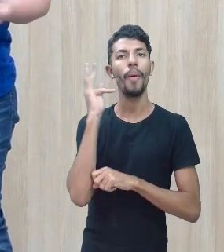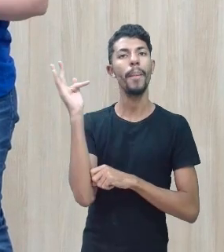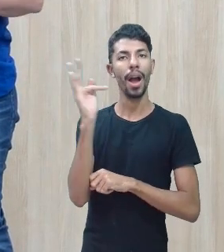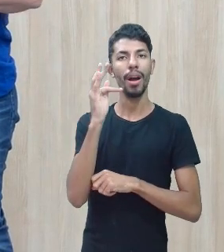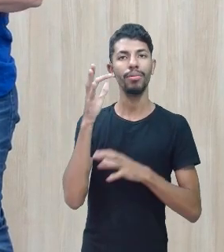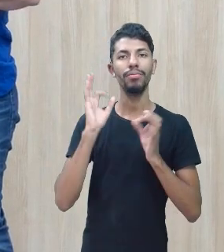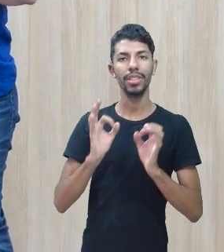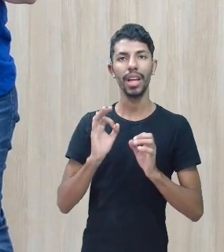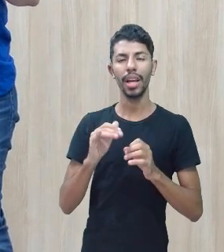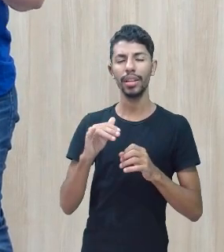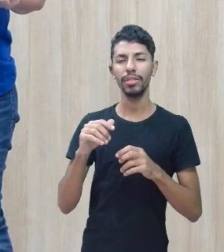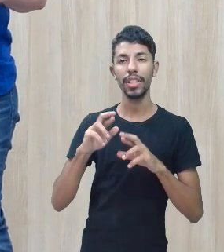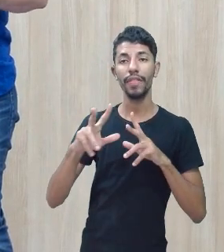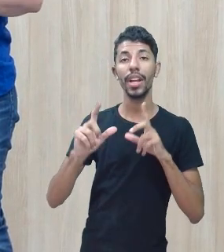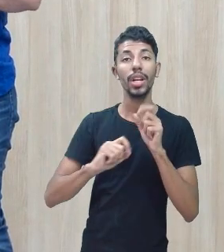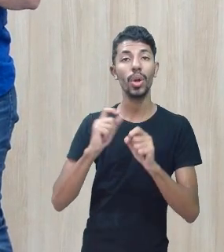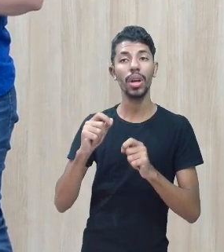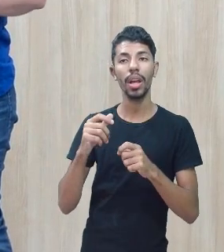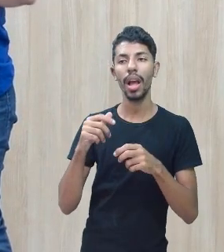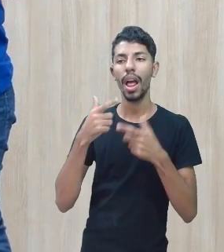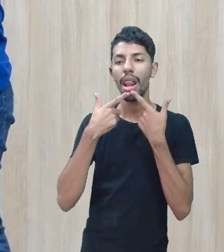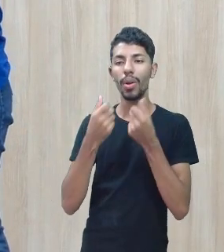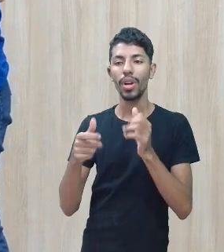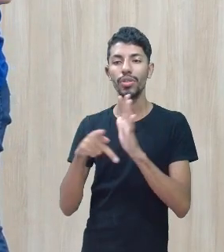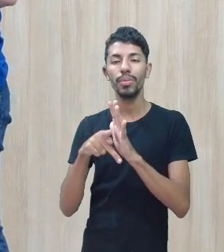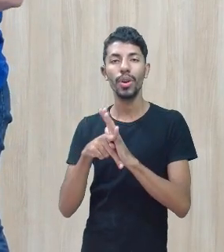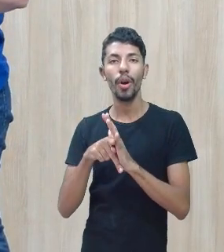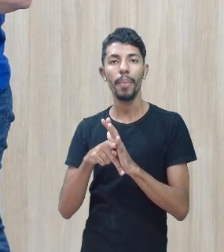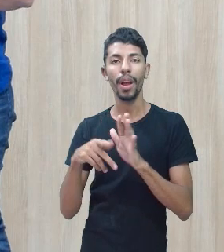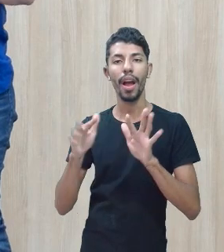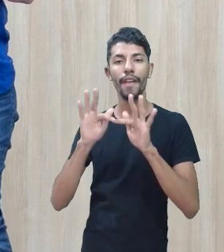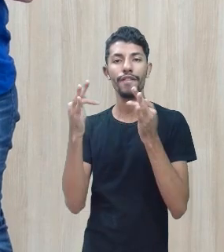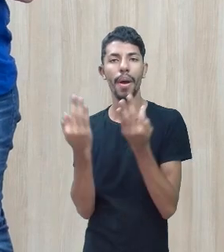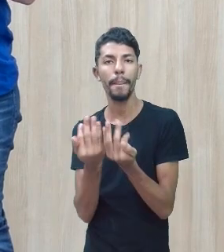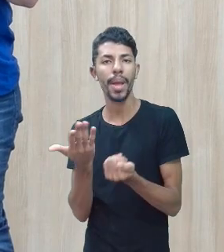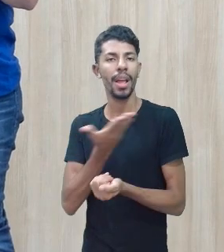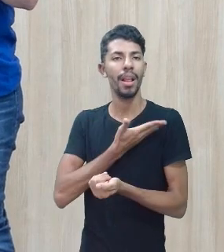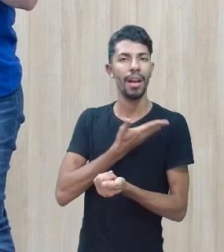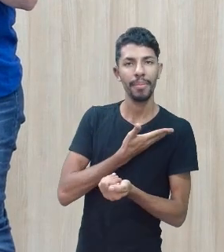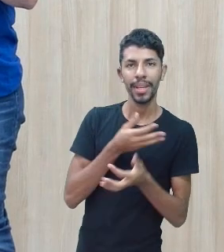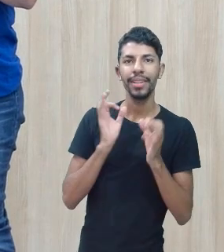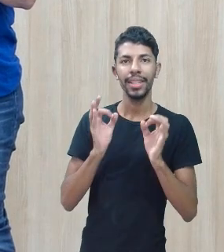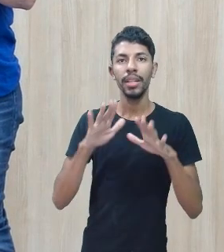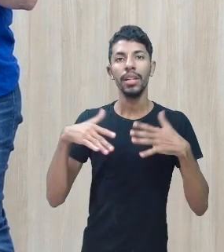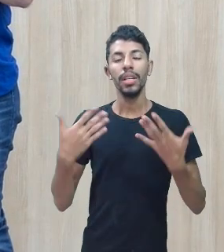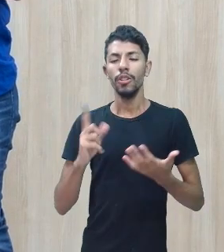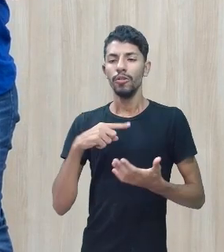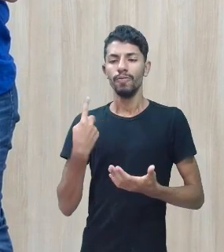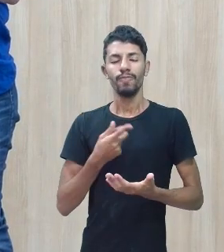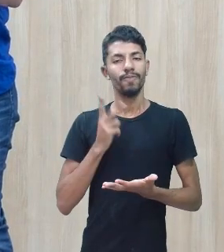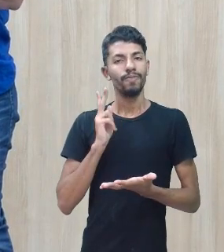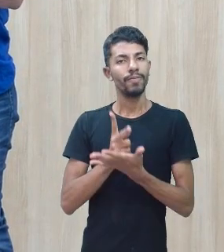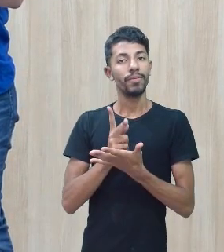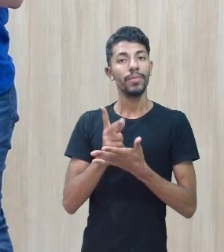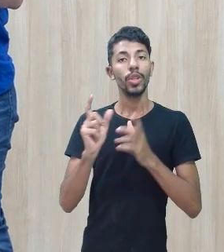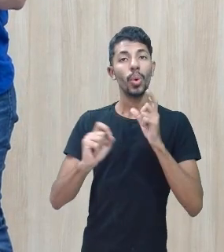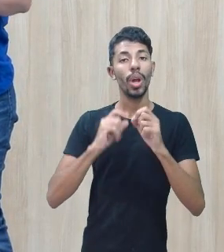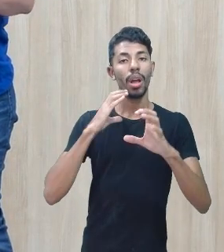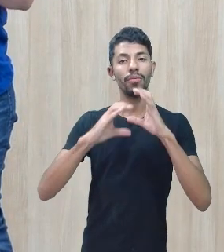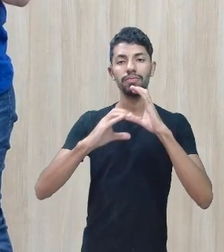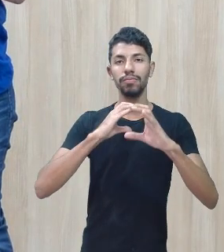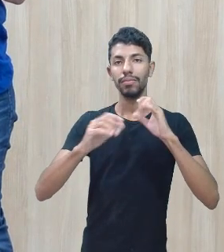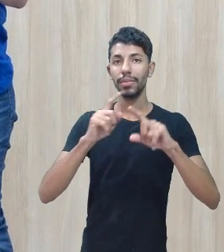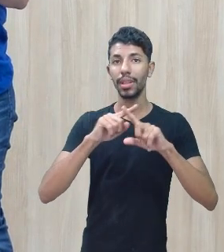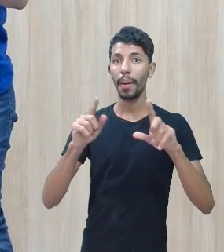nosso colega, brincando, não é, na escola ou na vizinhança. Nós estamos nos comunicando sempre. E